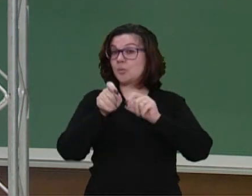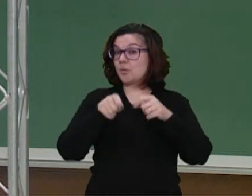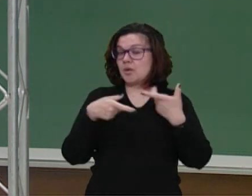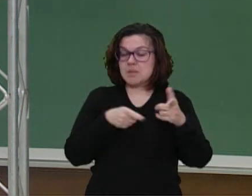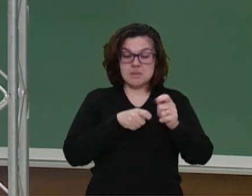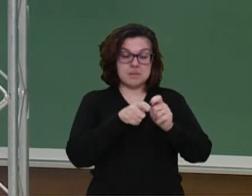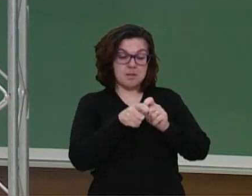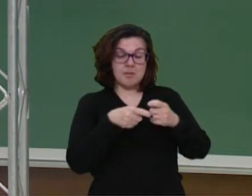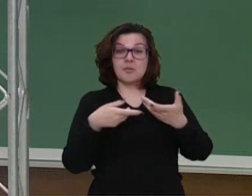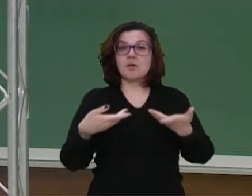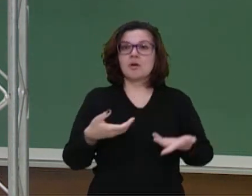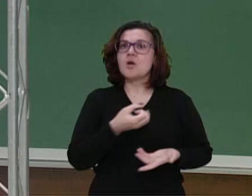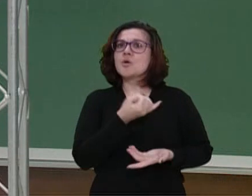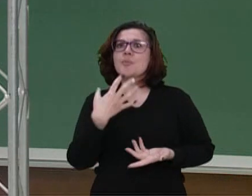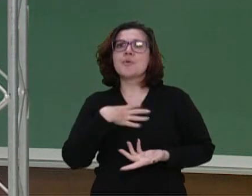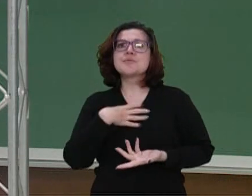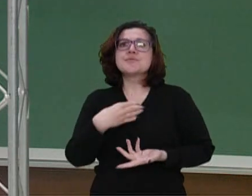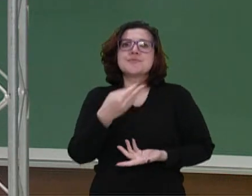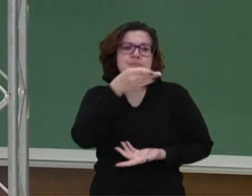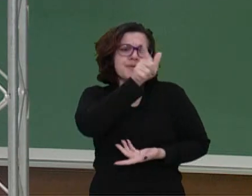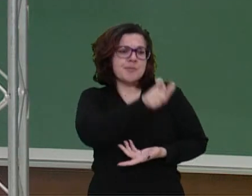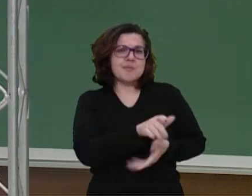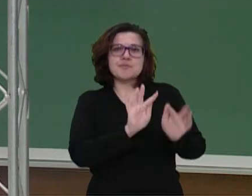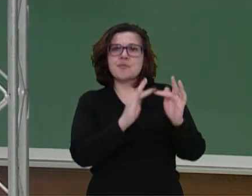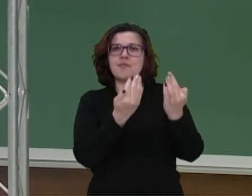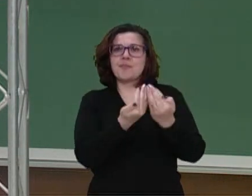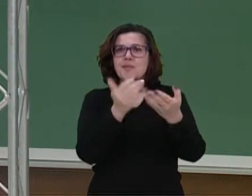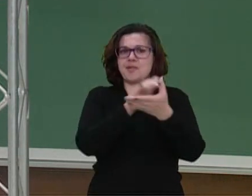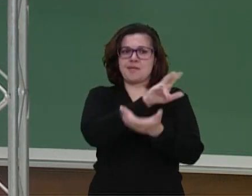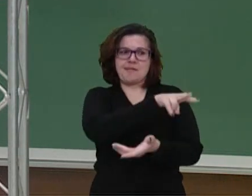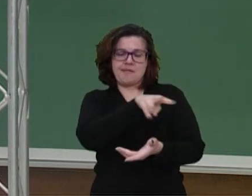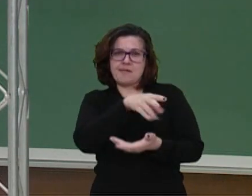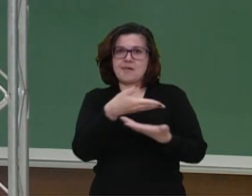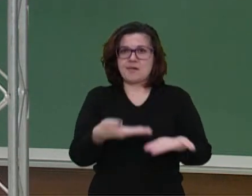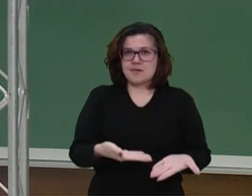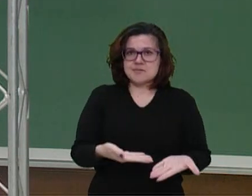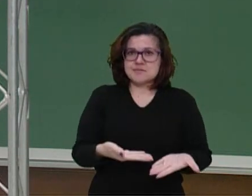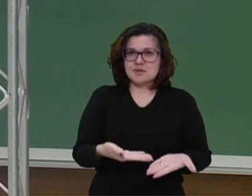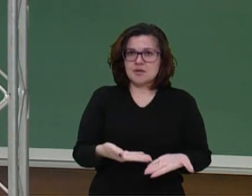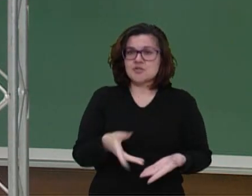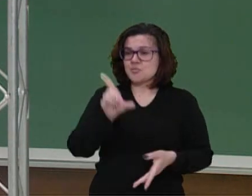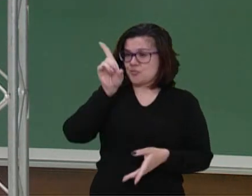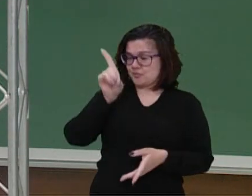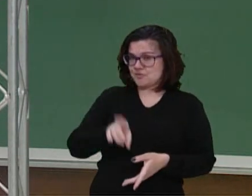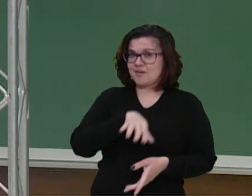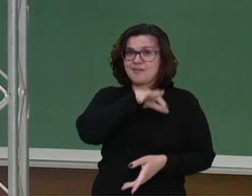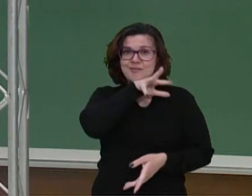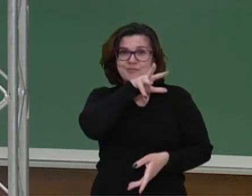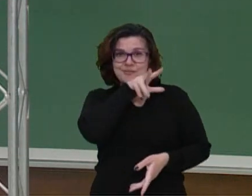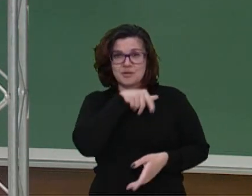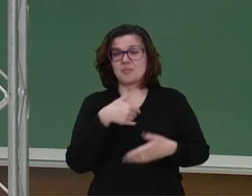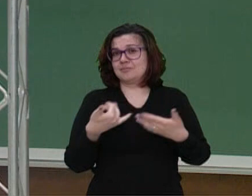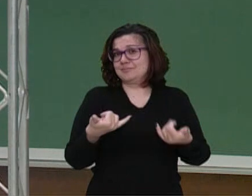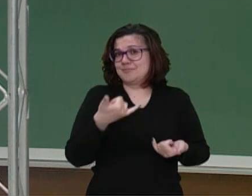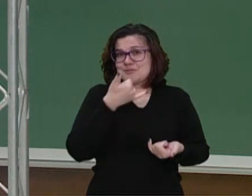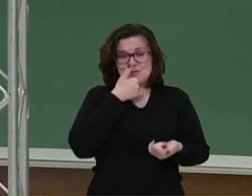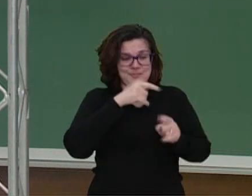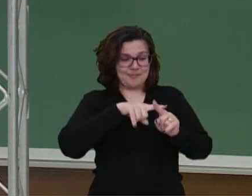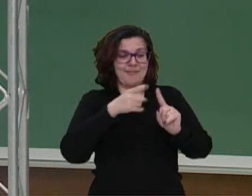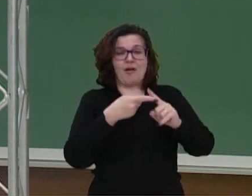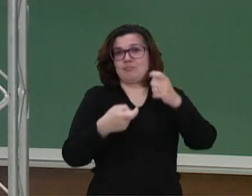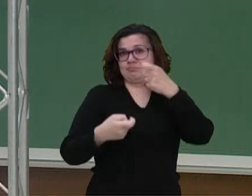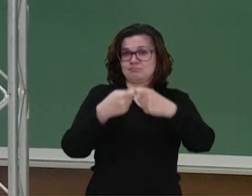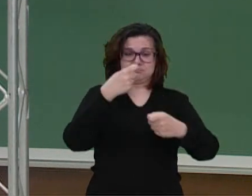repressão estatal, o número de filhos que o indivíduo podia ter, aquele direito mais básico dos animais que habitam o planeta de